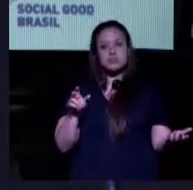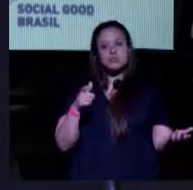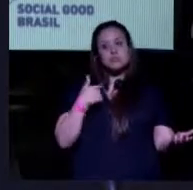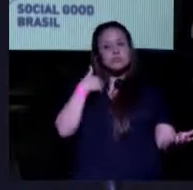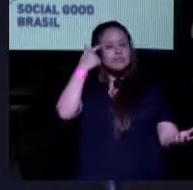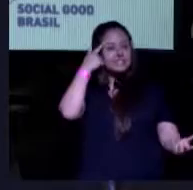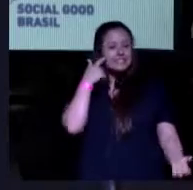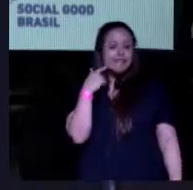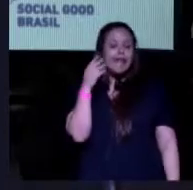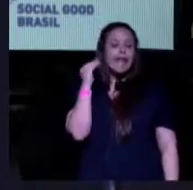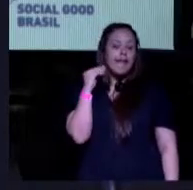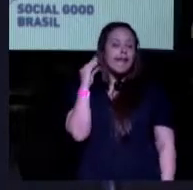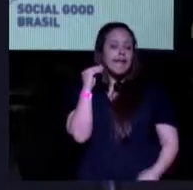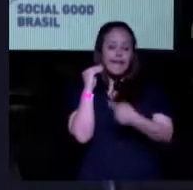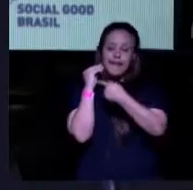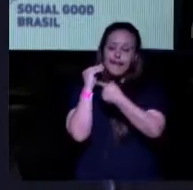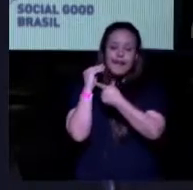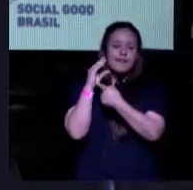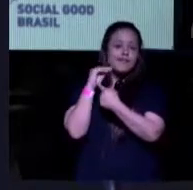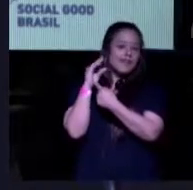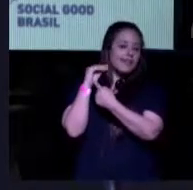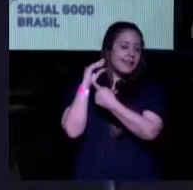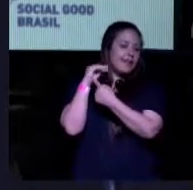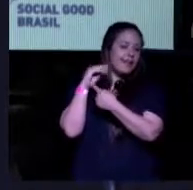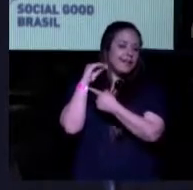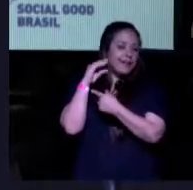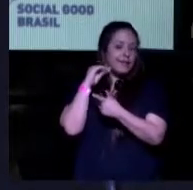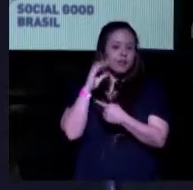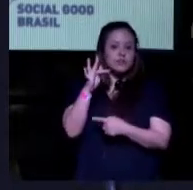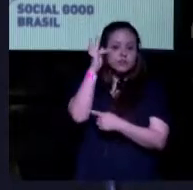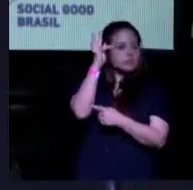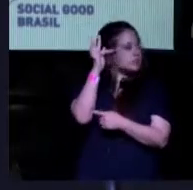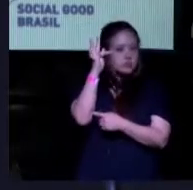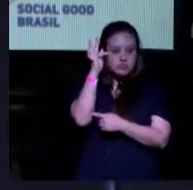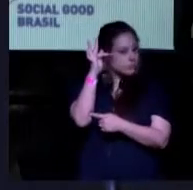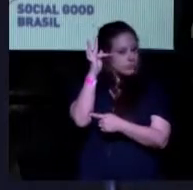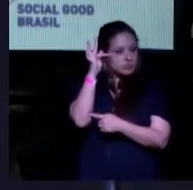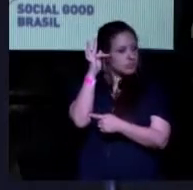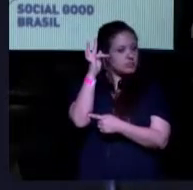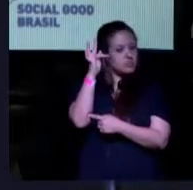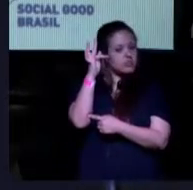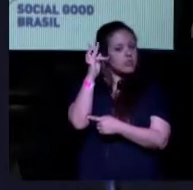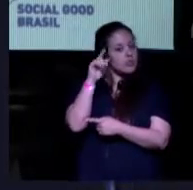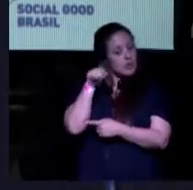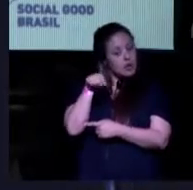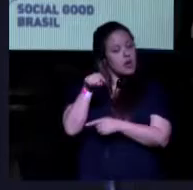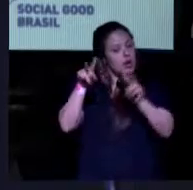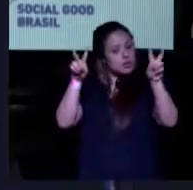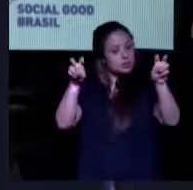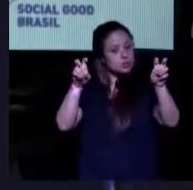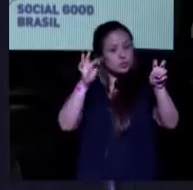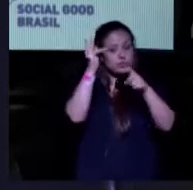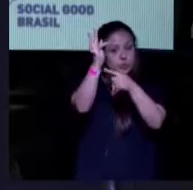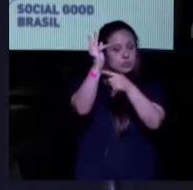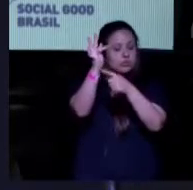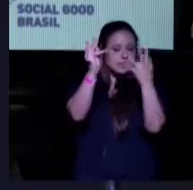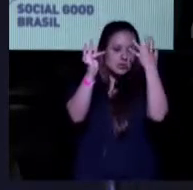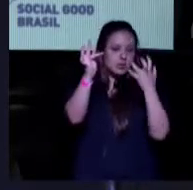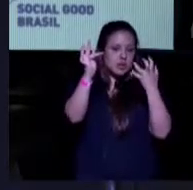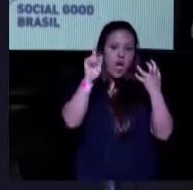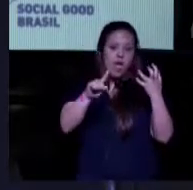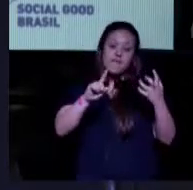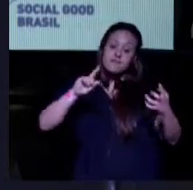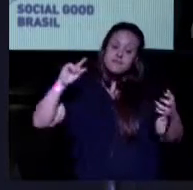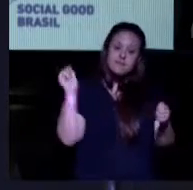blá blá blá o futuro é sobre fazer é sobre o que fazer com as mãos é sobre uma sabedoria que está quando que você só